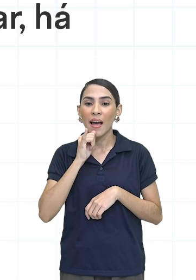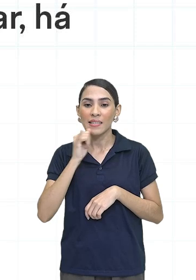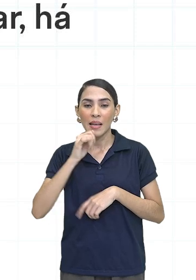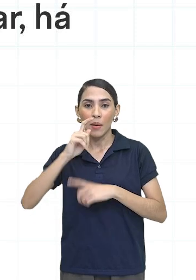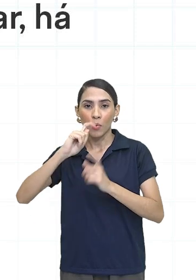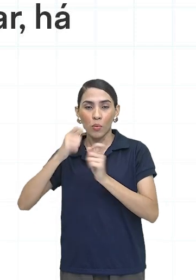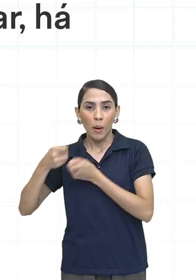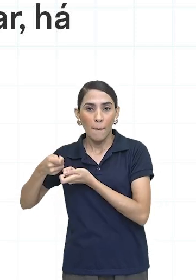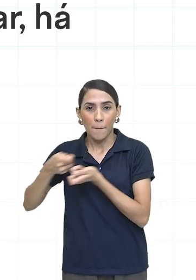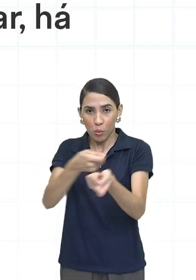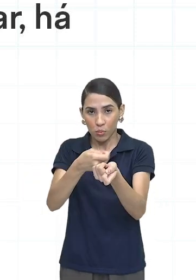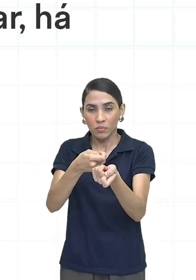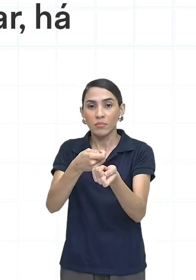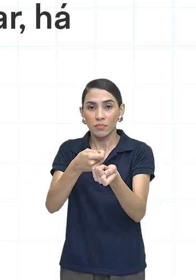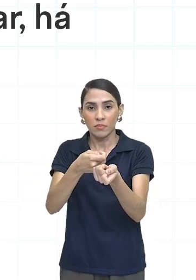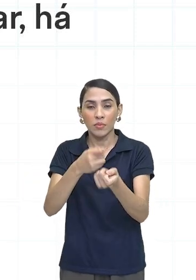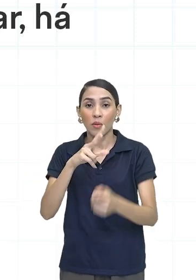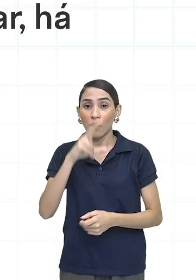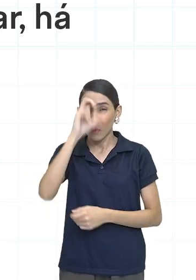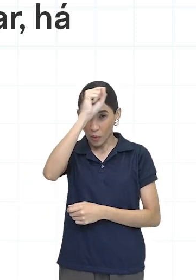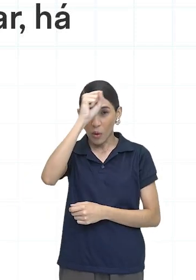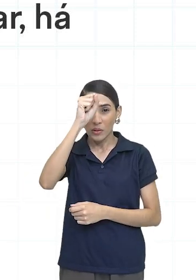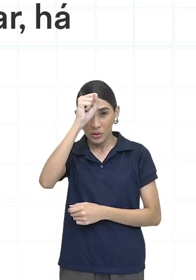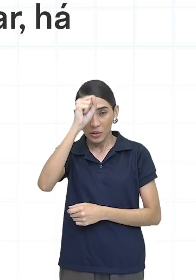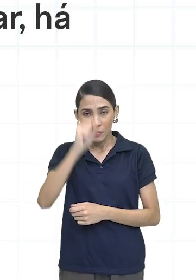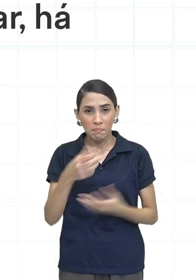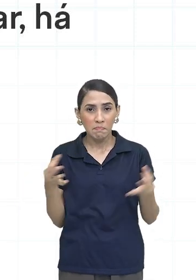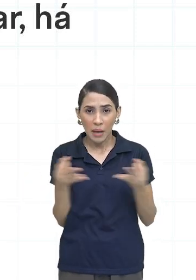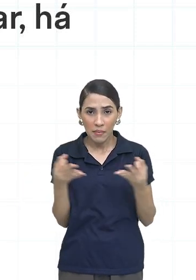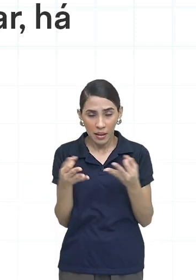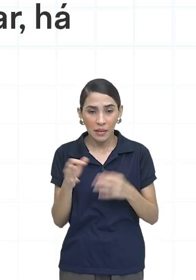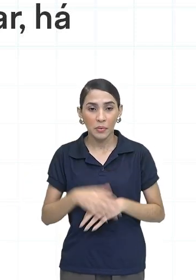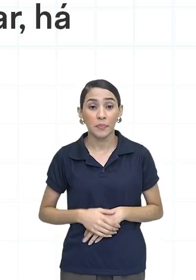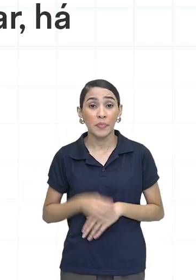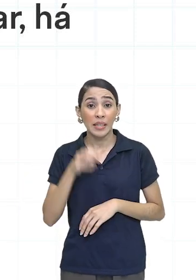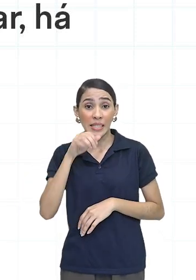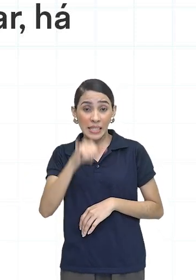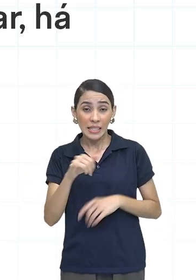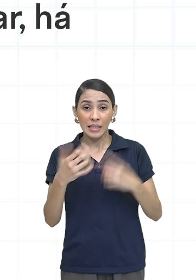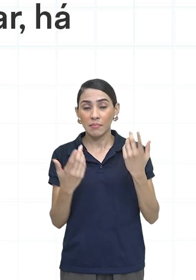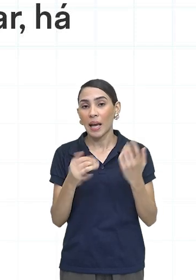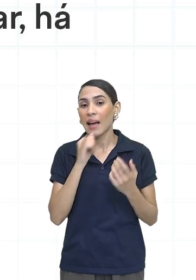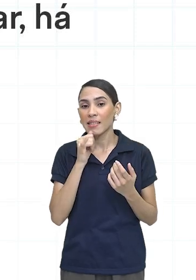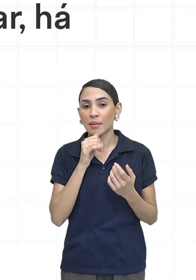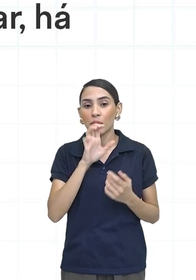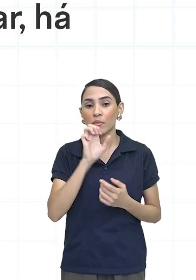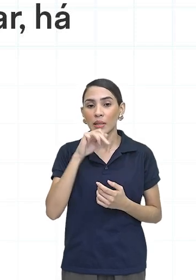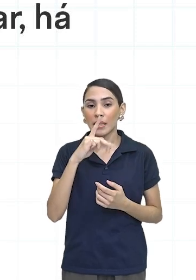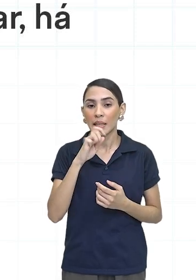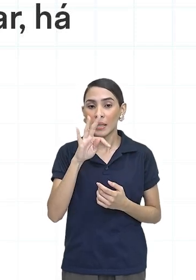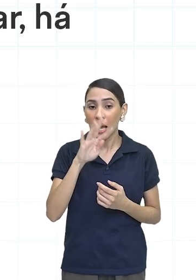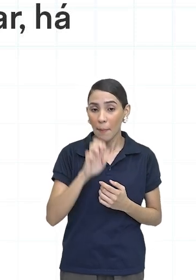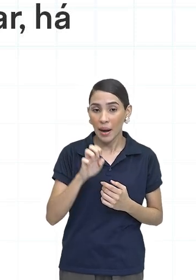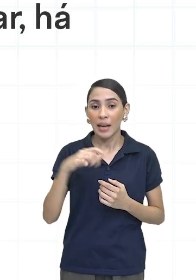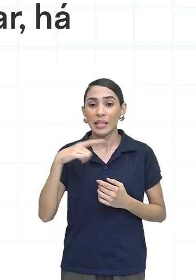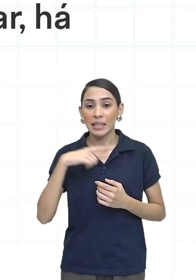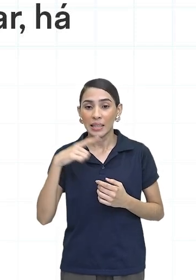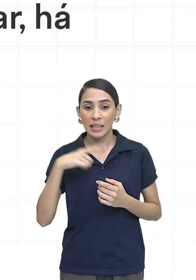letal, ou seja, um golpe bem feito, tá? Em caso de empate, no tempo regulamentar, há